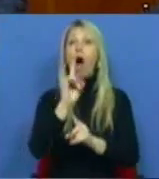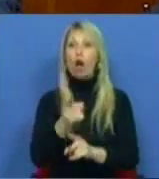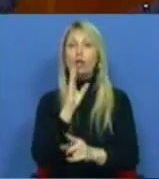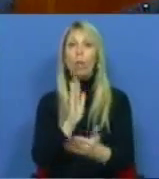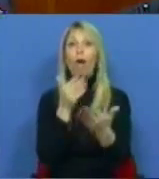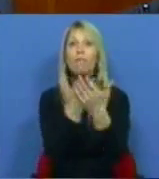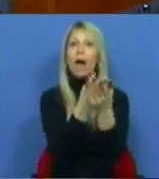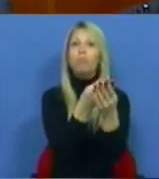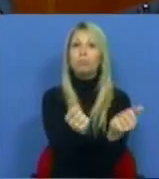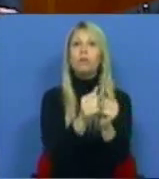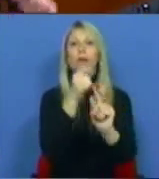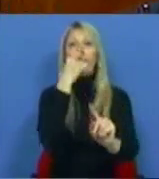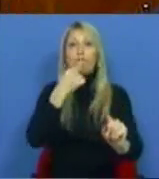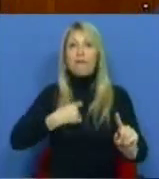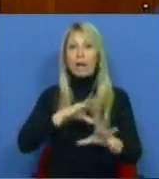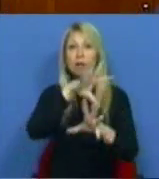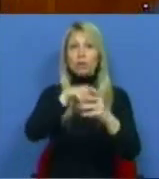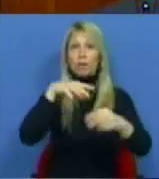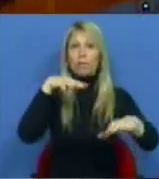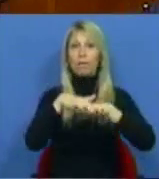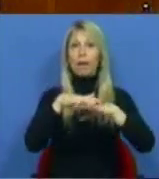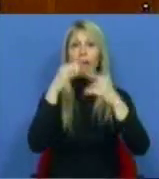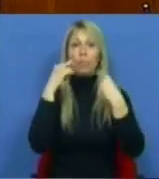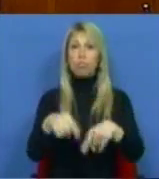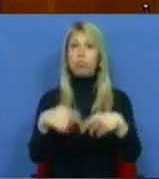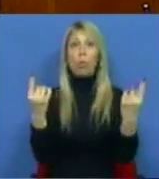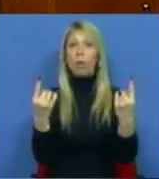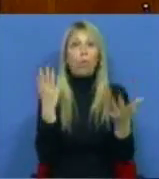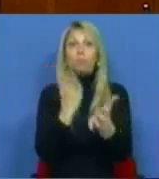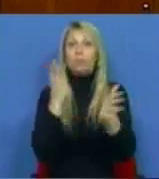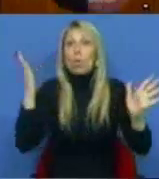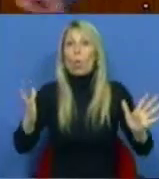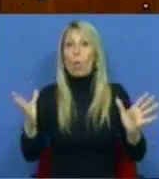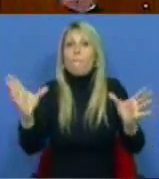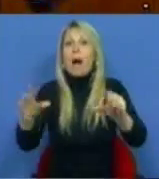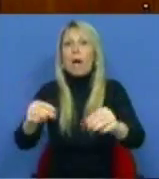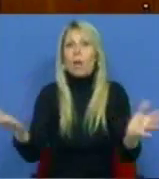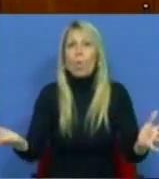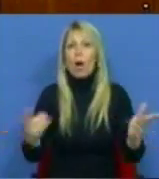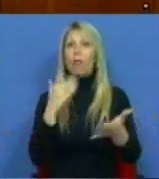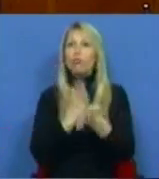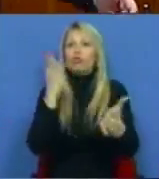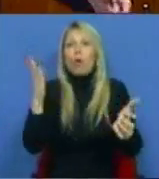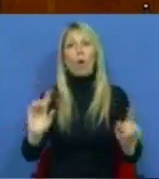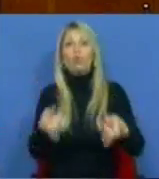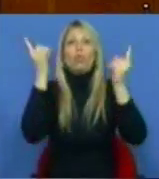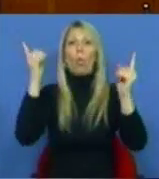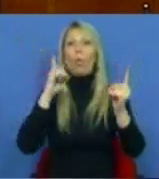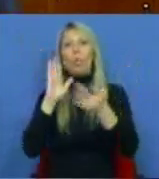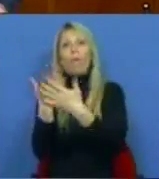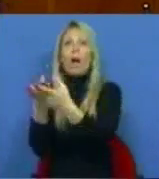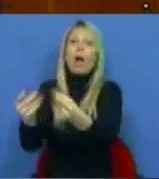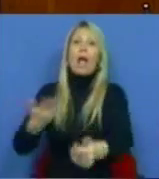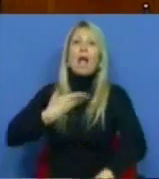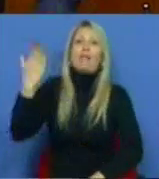as falhas da rede pública e nada mais do que isso. Não se destina a prover nenhum direito